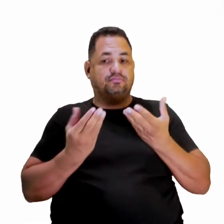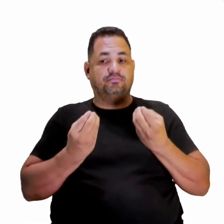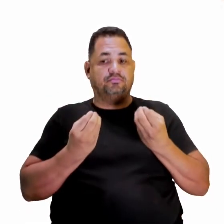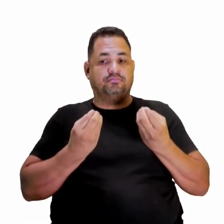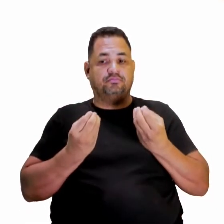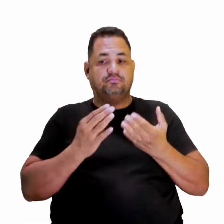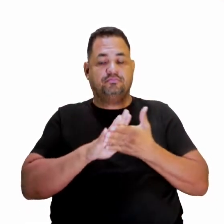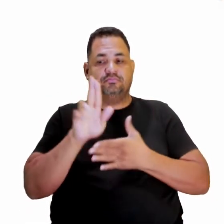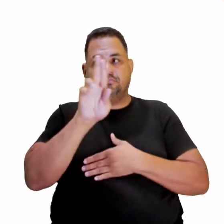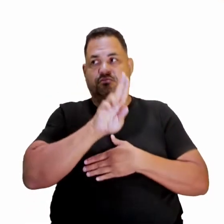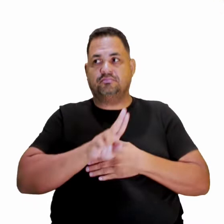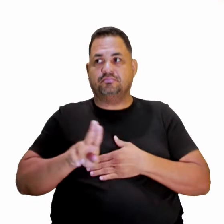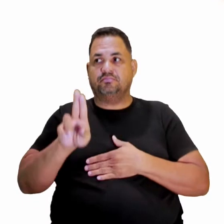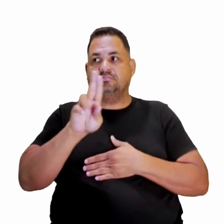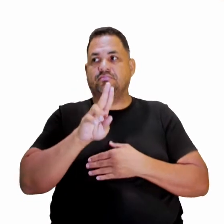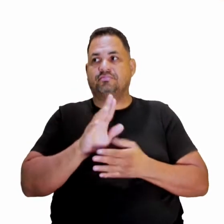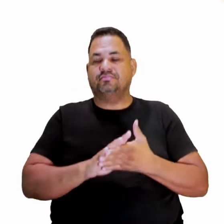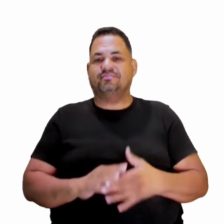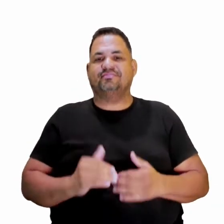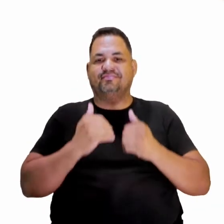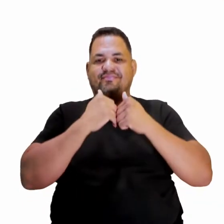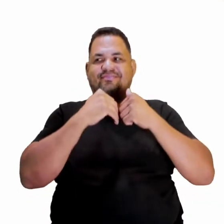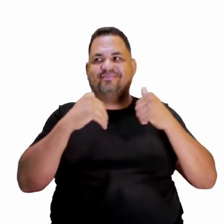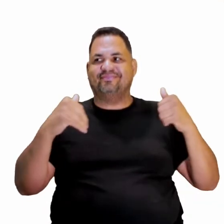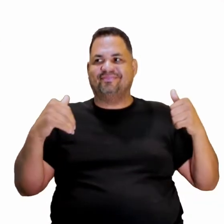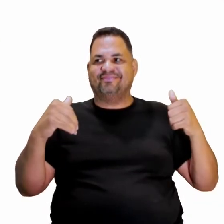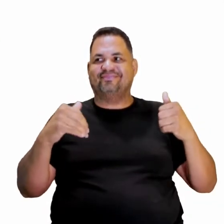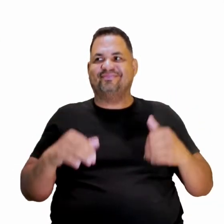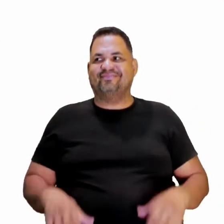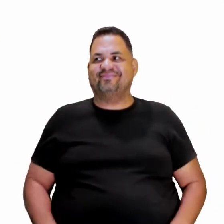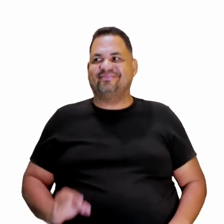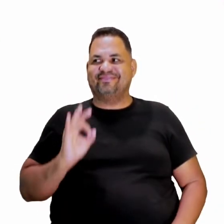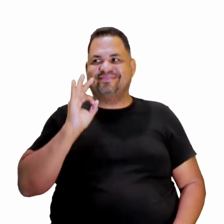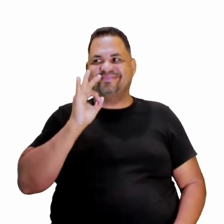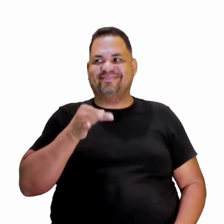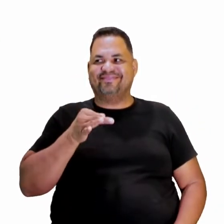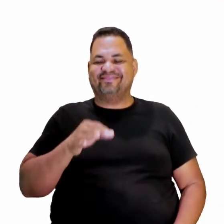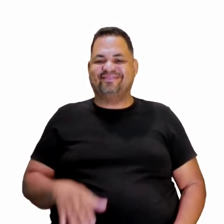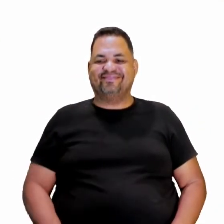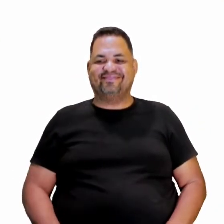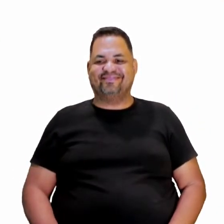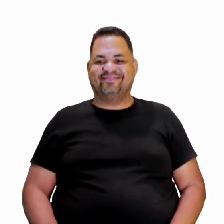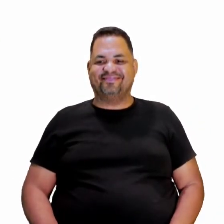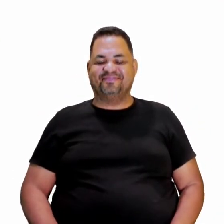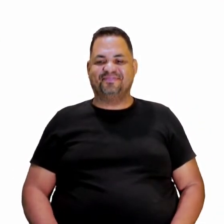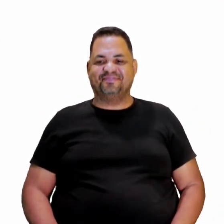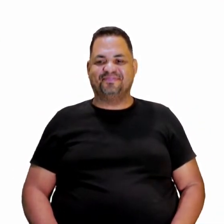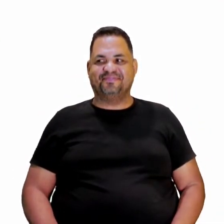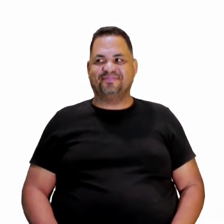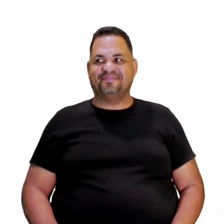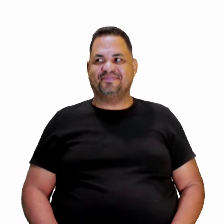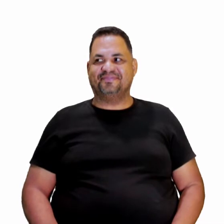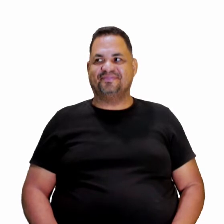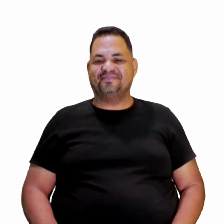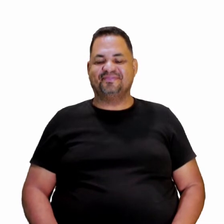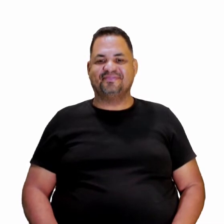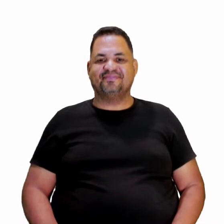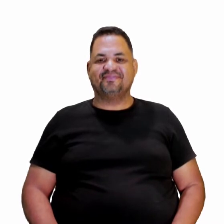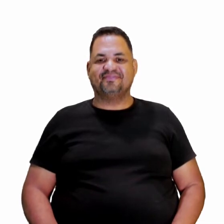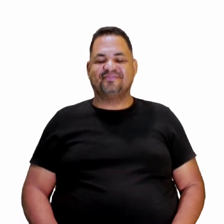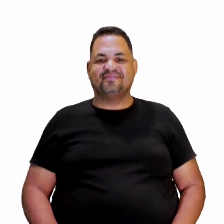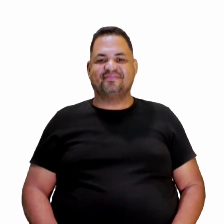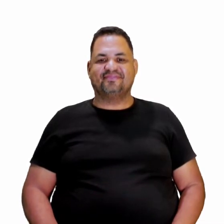vai usar. Separado é a forma mais correta, né? É a forma formal. We didn't stay at